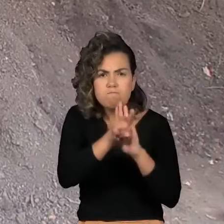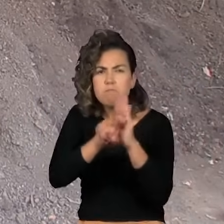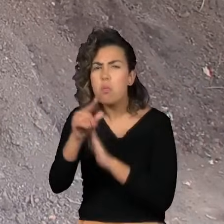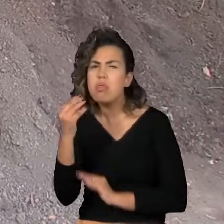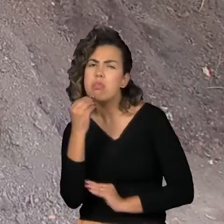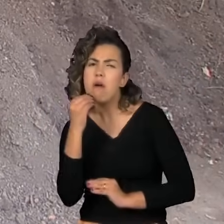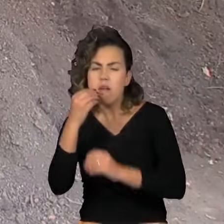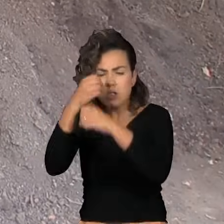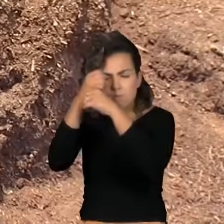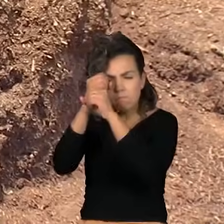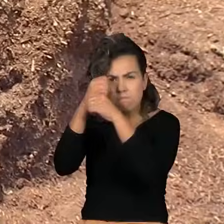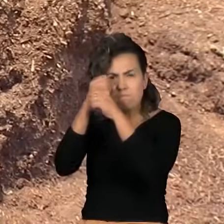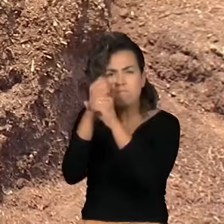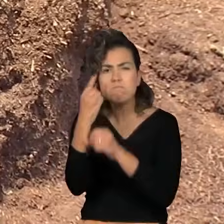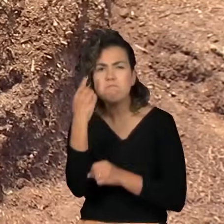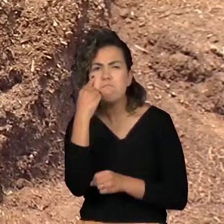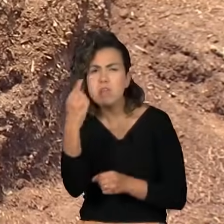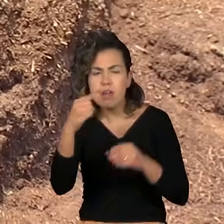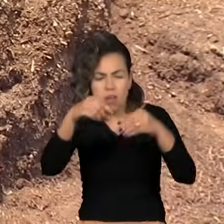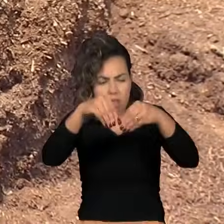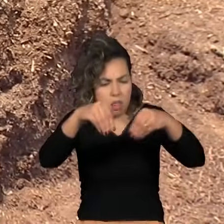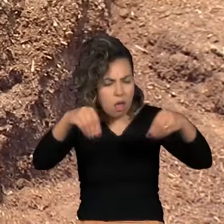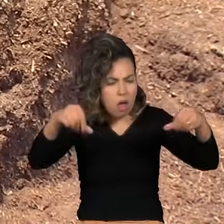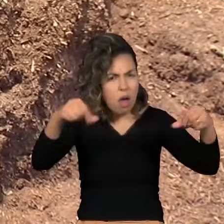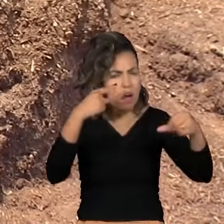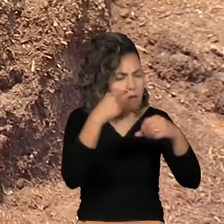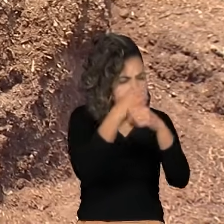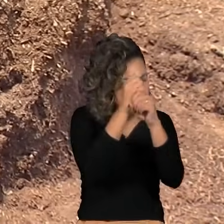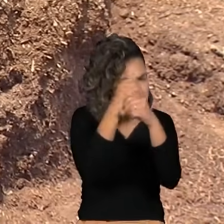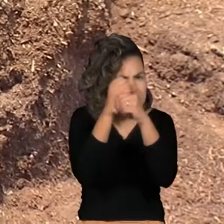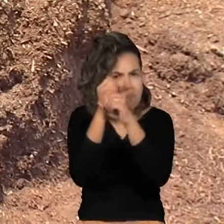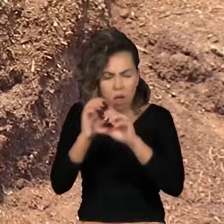testes laboratoriais em todos os lotes de lodo.